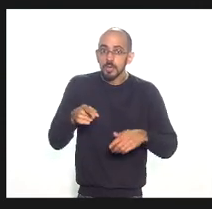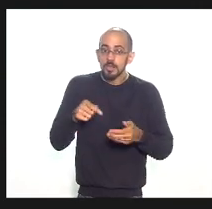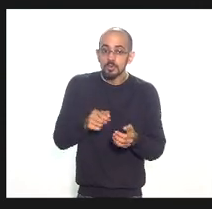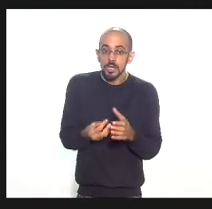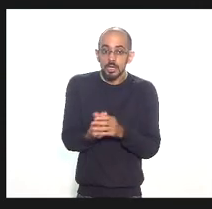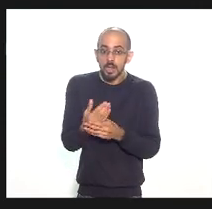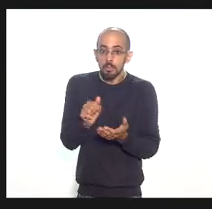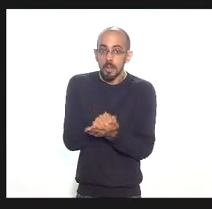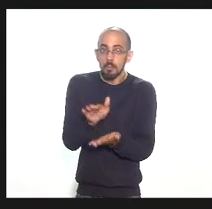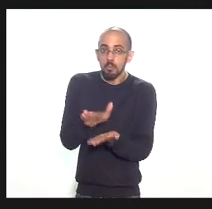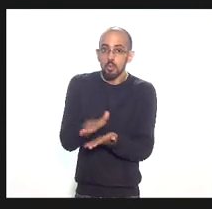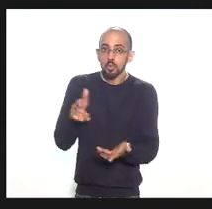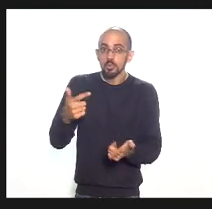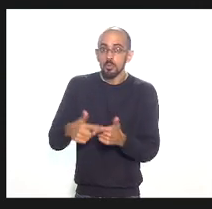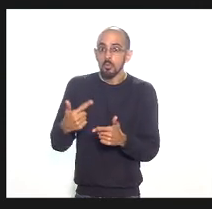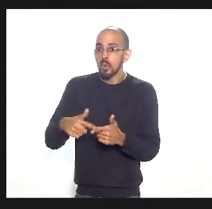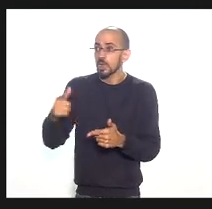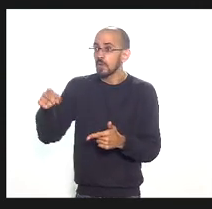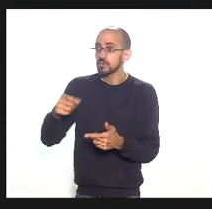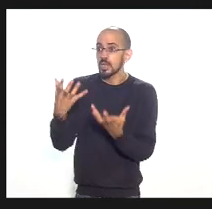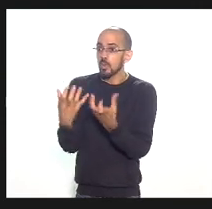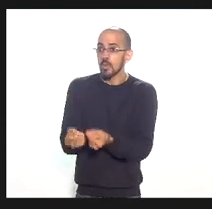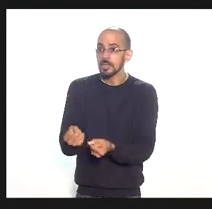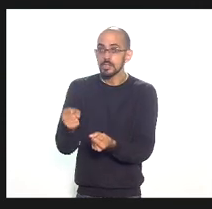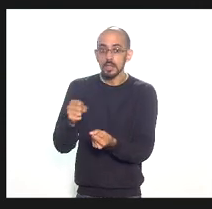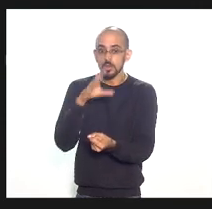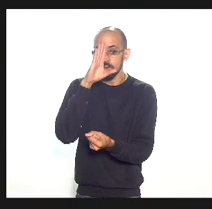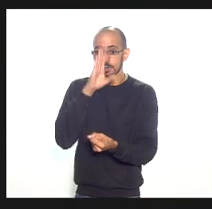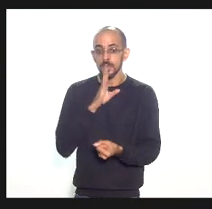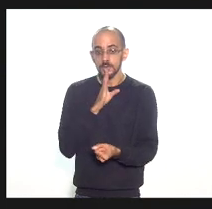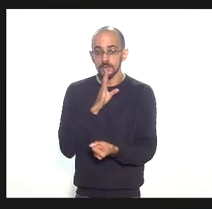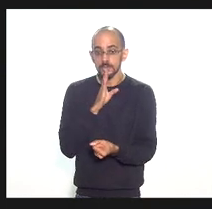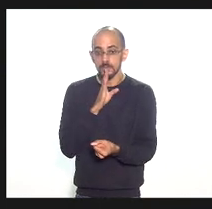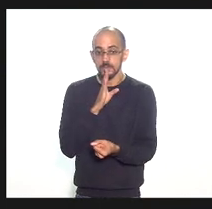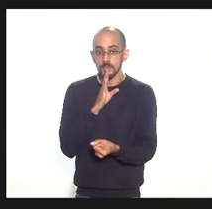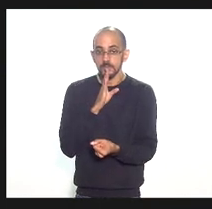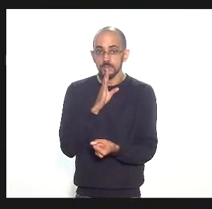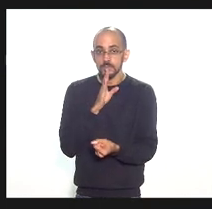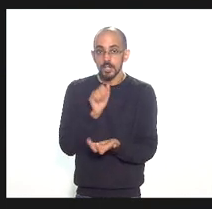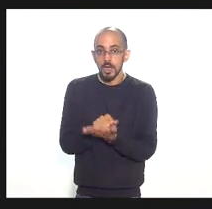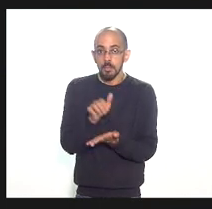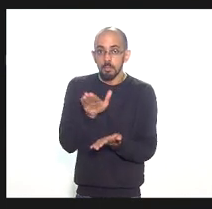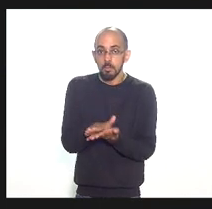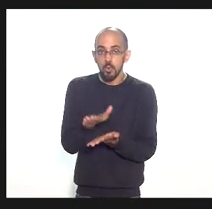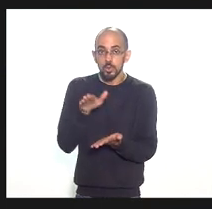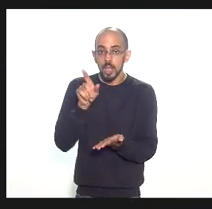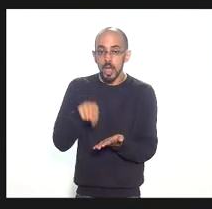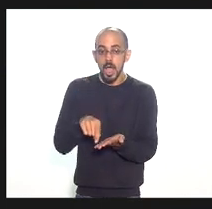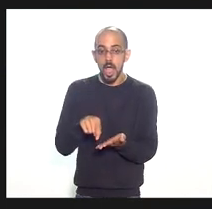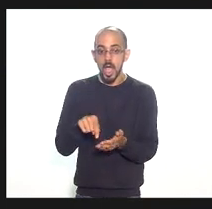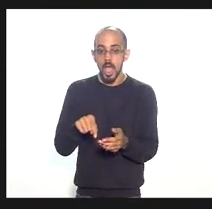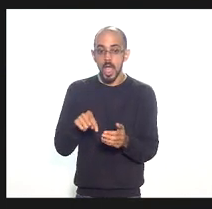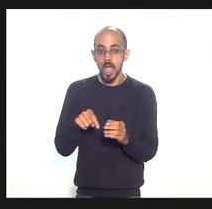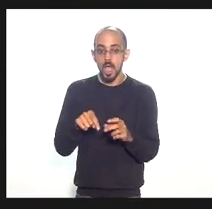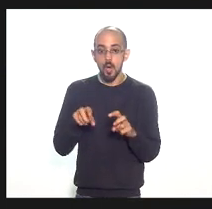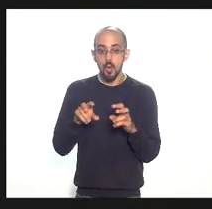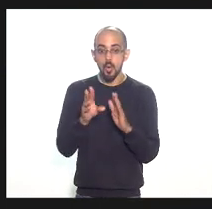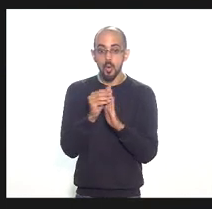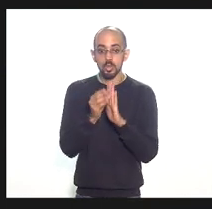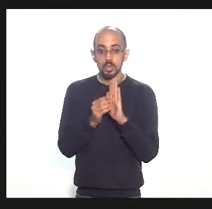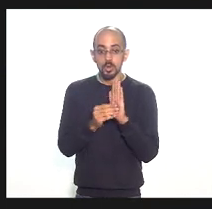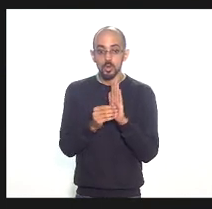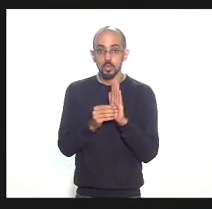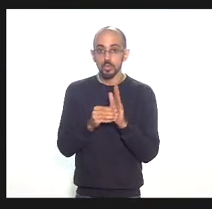multa por conta do indeferimento do pedido de gratuidade. E lembrando que multa é matéria processual, como você bem afirmou na sua